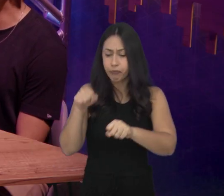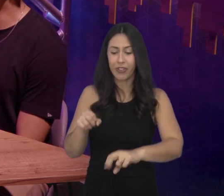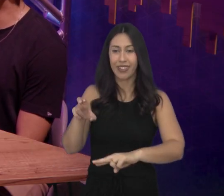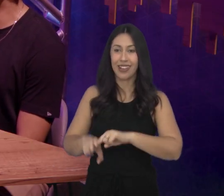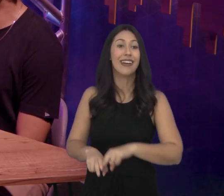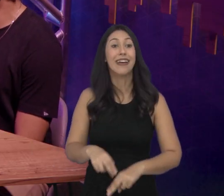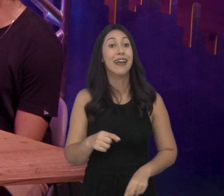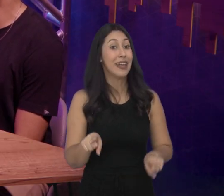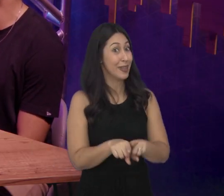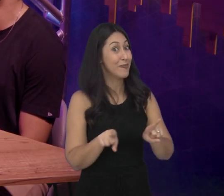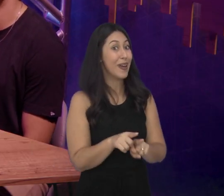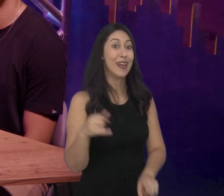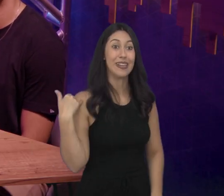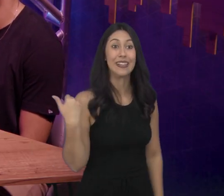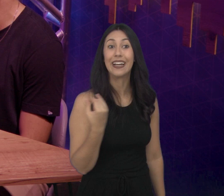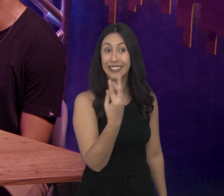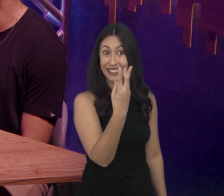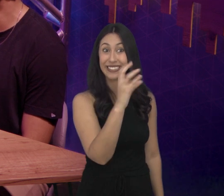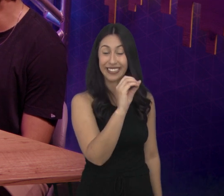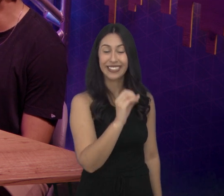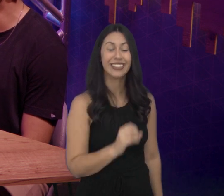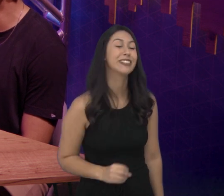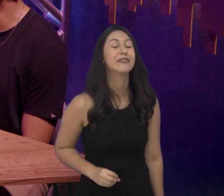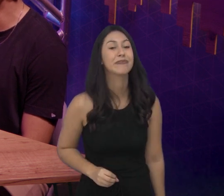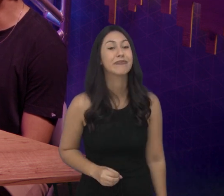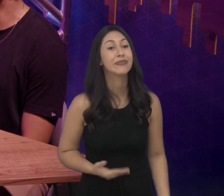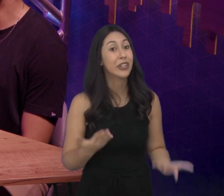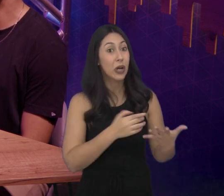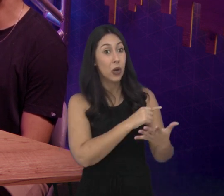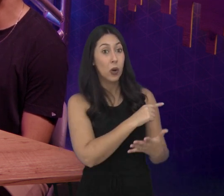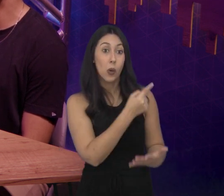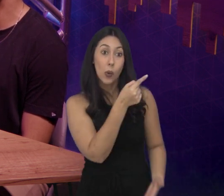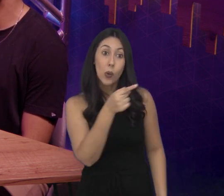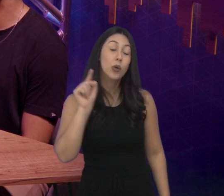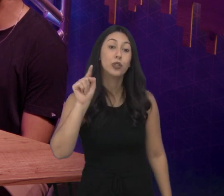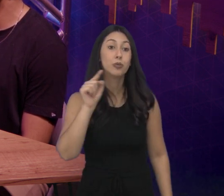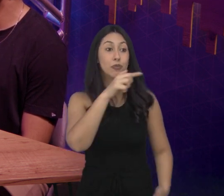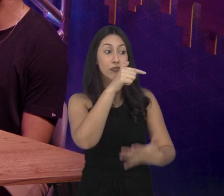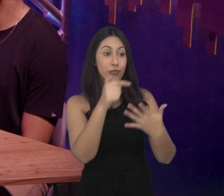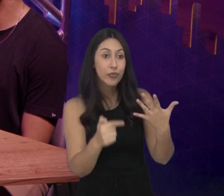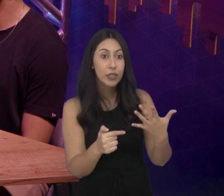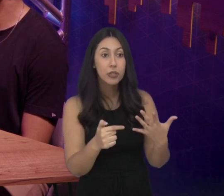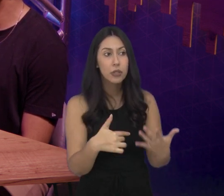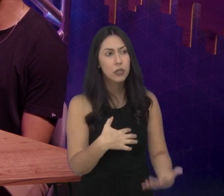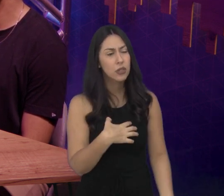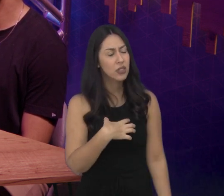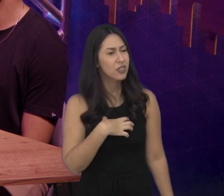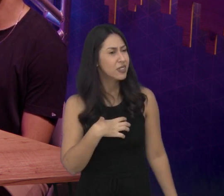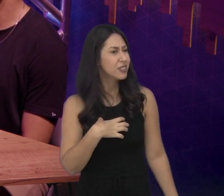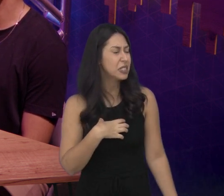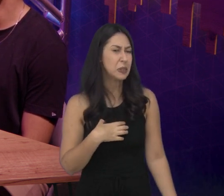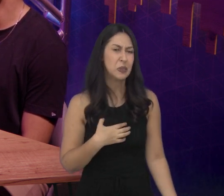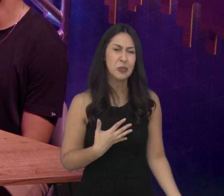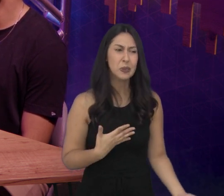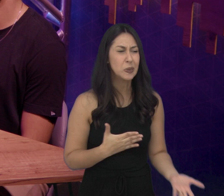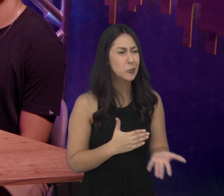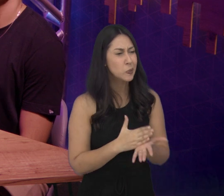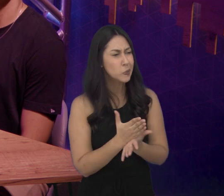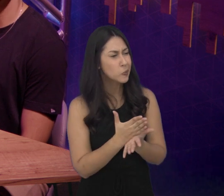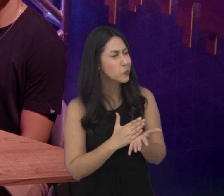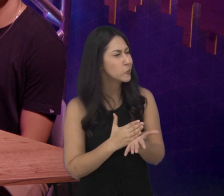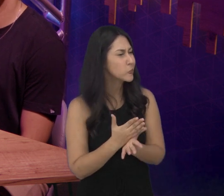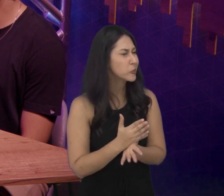é, e ele tá na crise dos 30 também. E daí a gente vai pro último tópico, que é: sente que algo está fora do